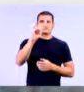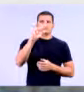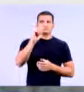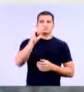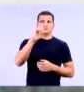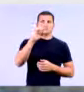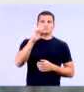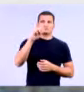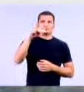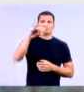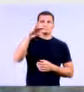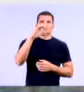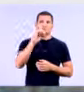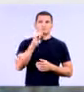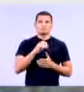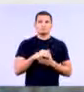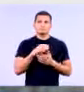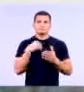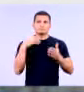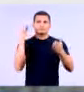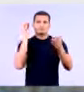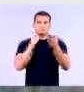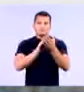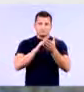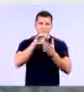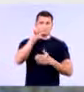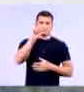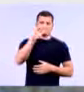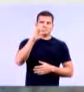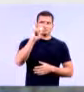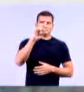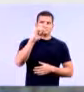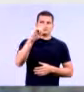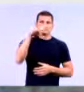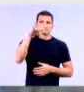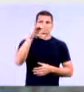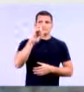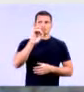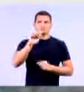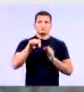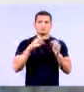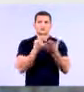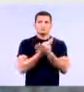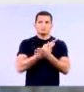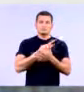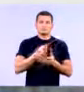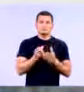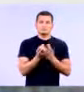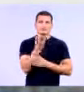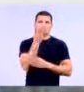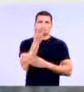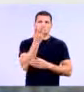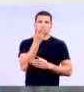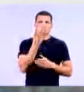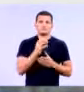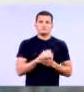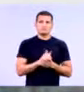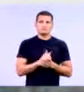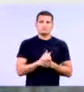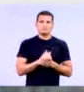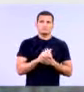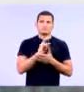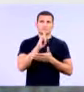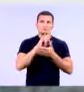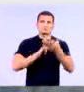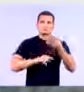acadêmico. Quando eu acrescento relatório acadêmico, o que acontece? Vai aparecer tanto documentos que